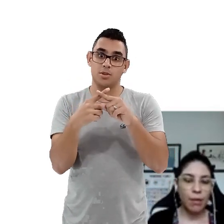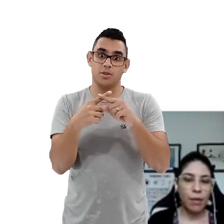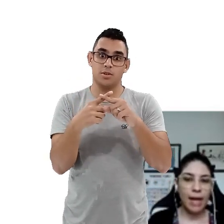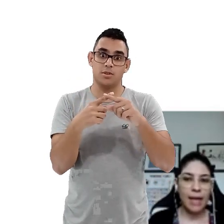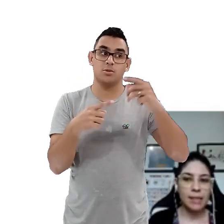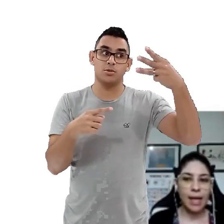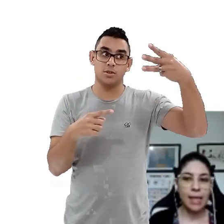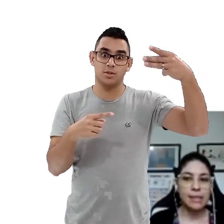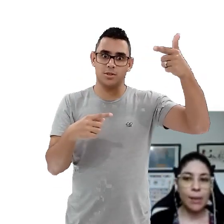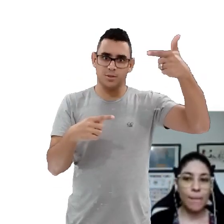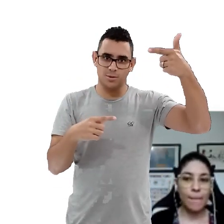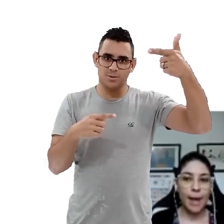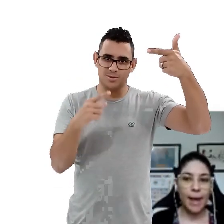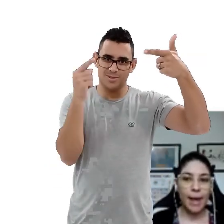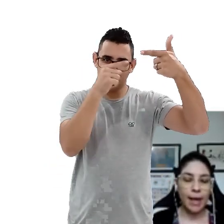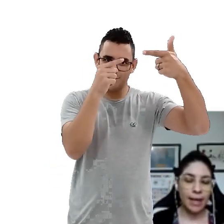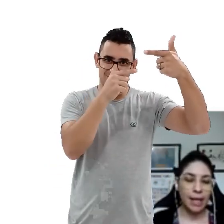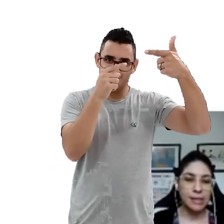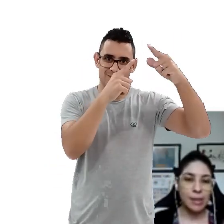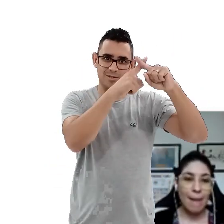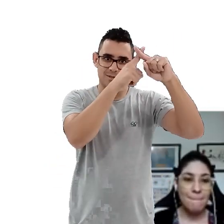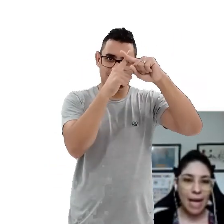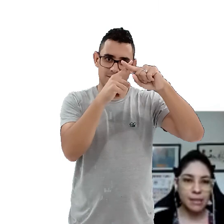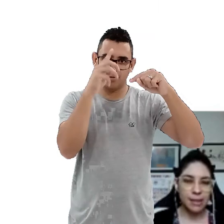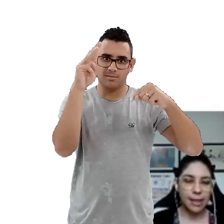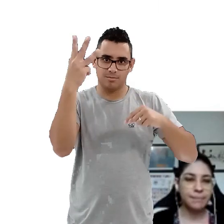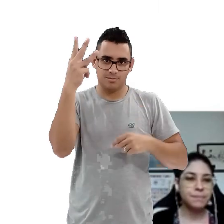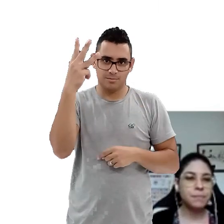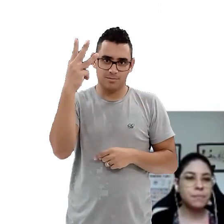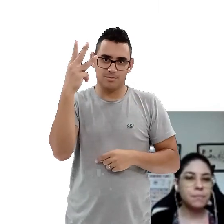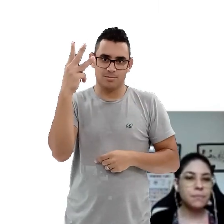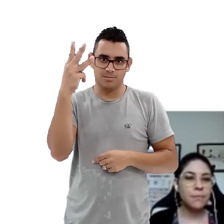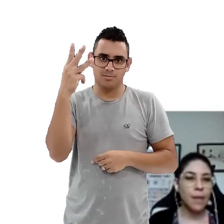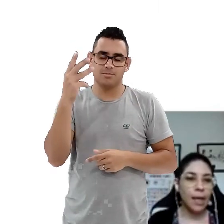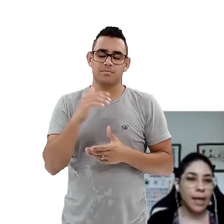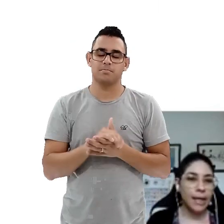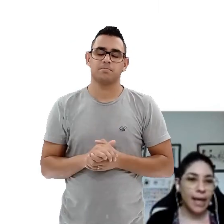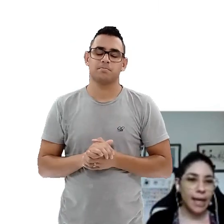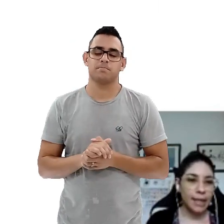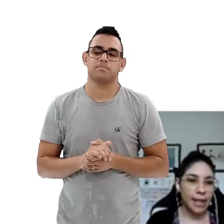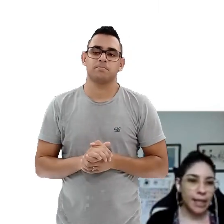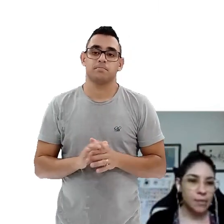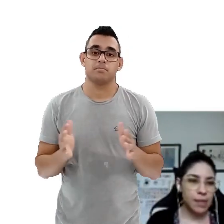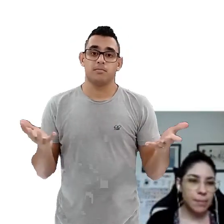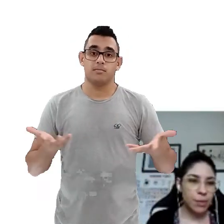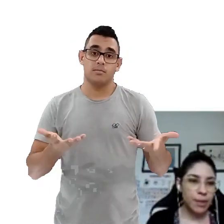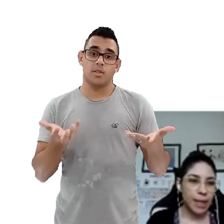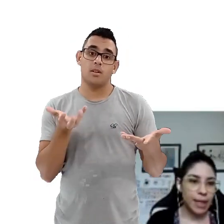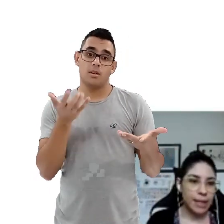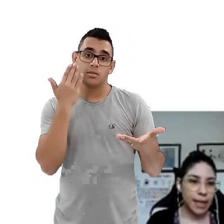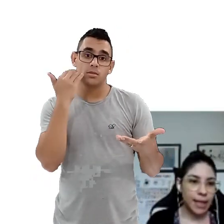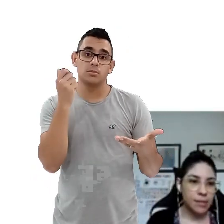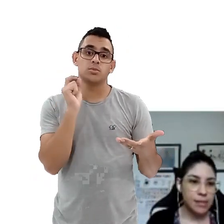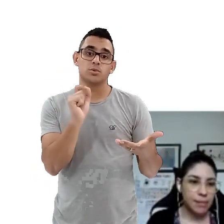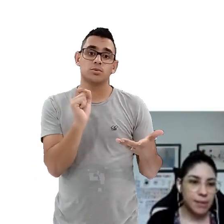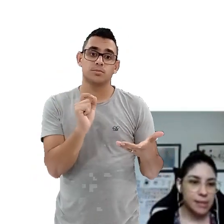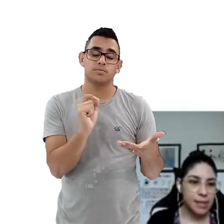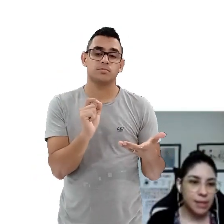estabeleceu agora essa relação em relação à massa, tá? E aí, ele tá querendo saber o quê? Ele